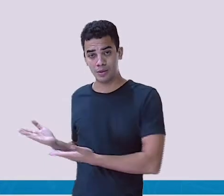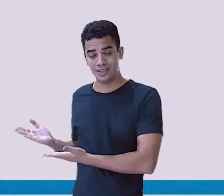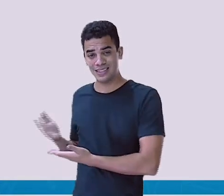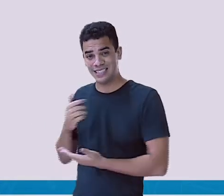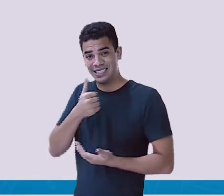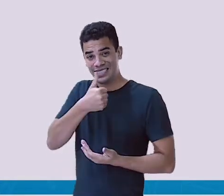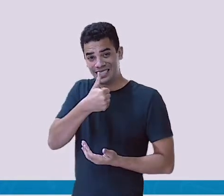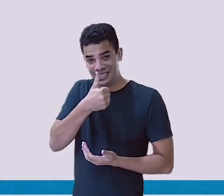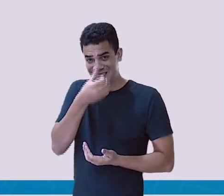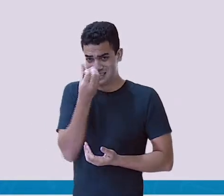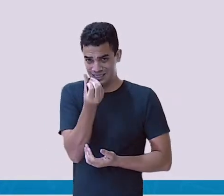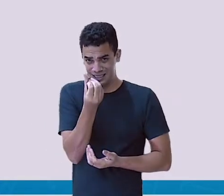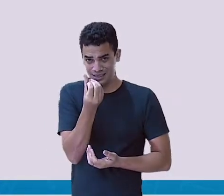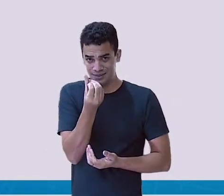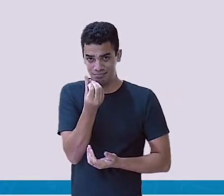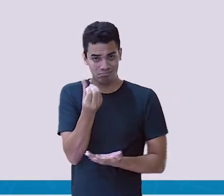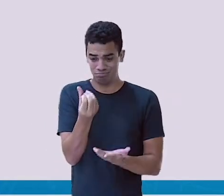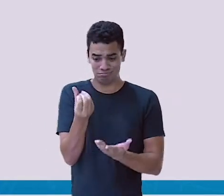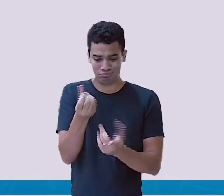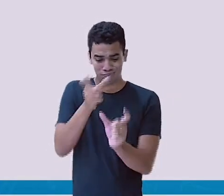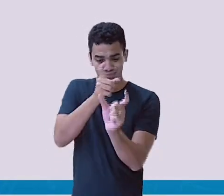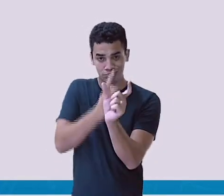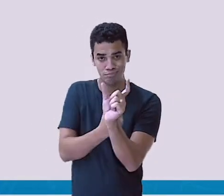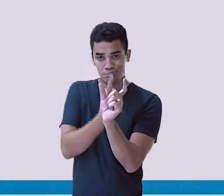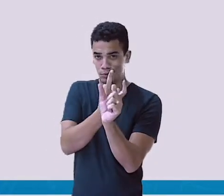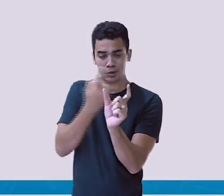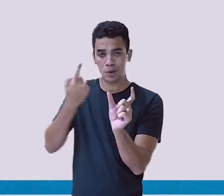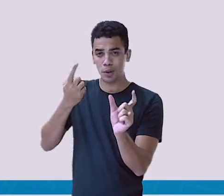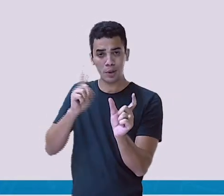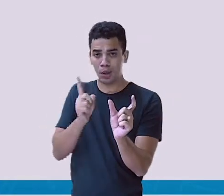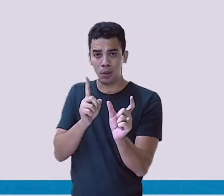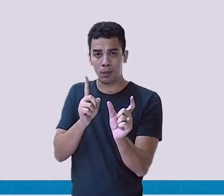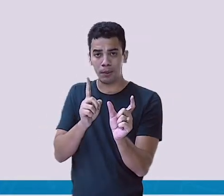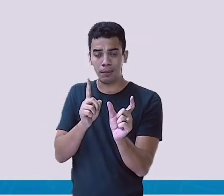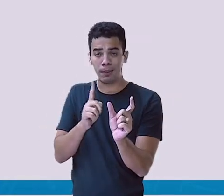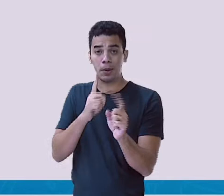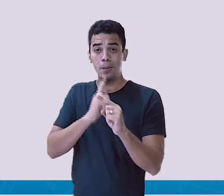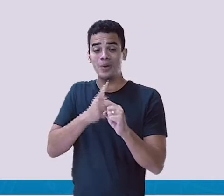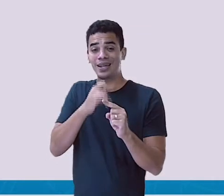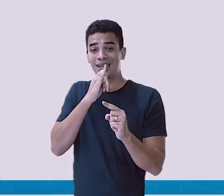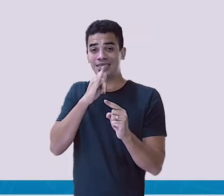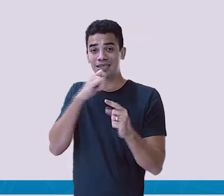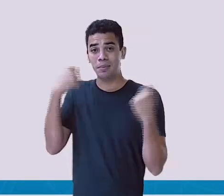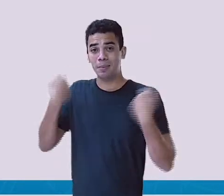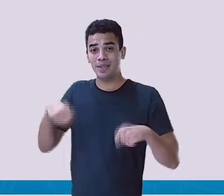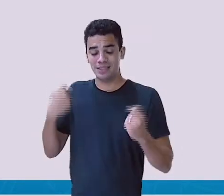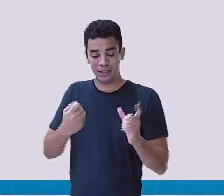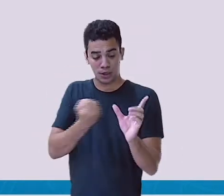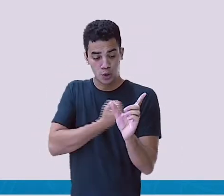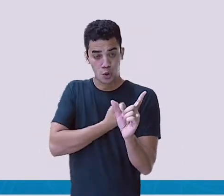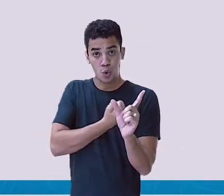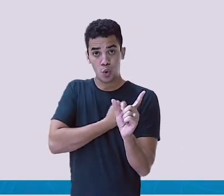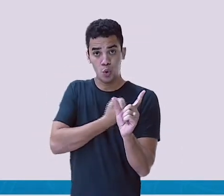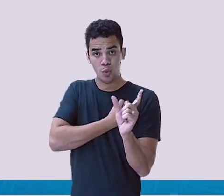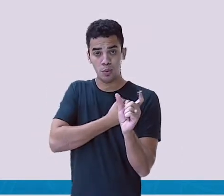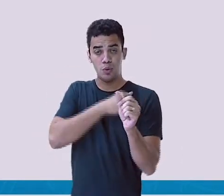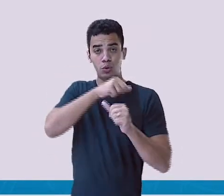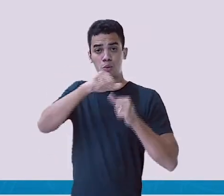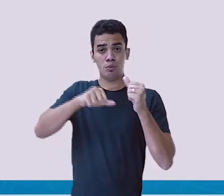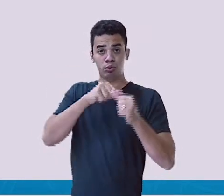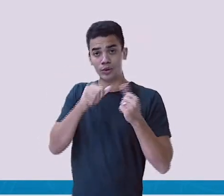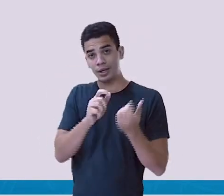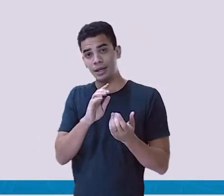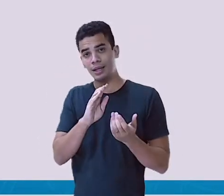a multiplicação de um número por uma letra. Então, 16 não é monômio.